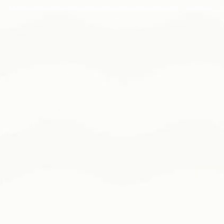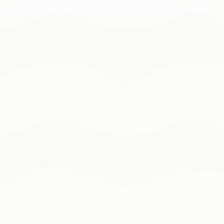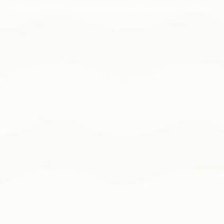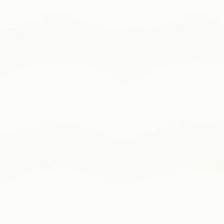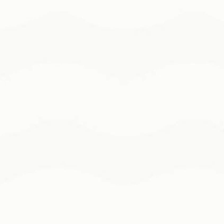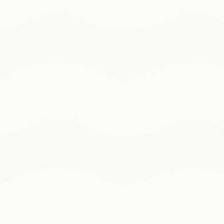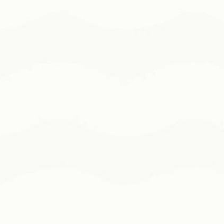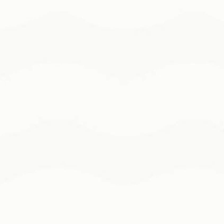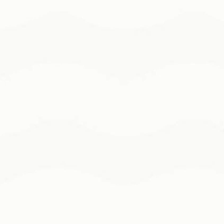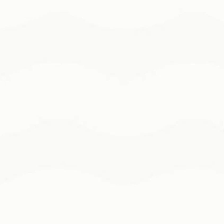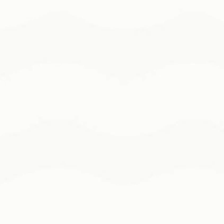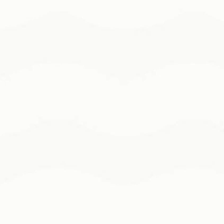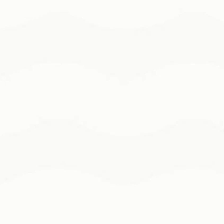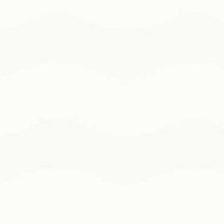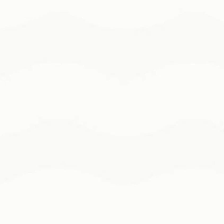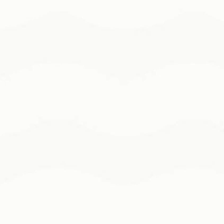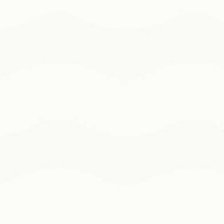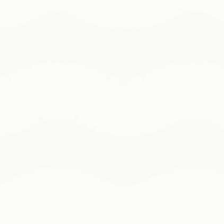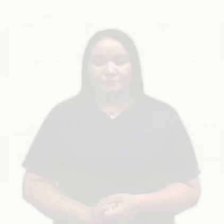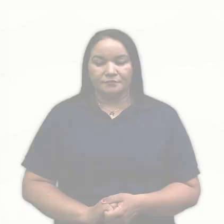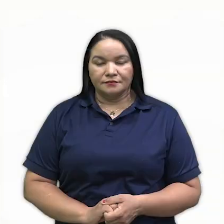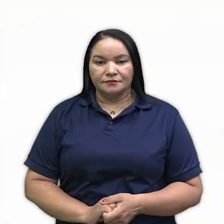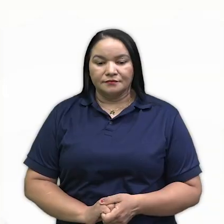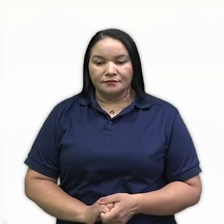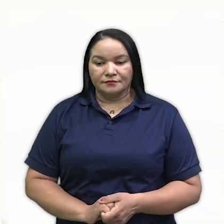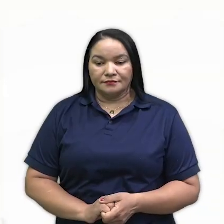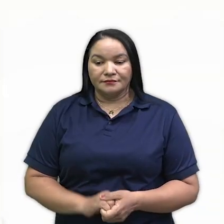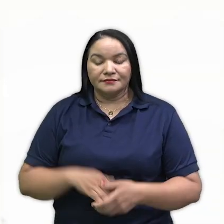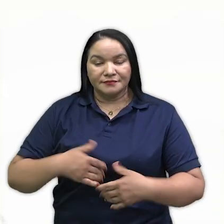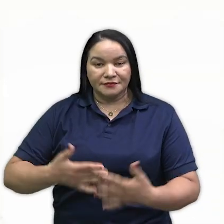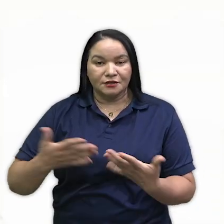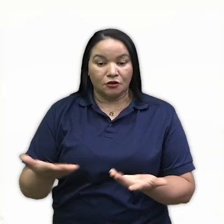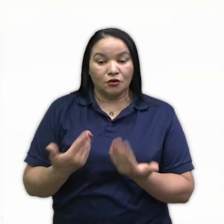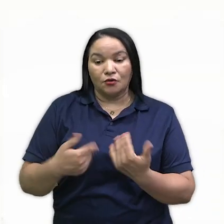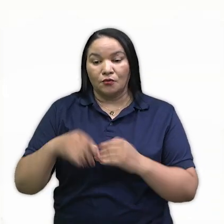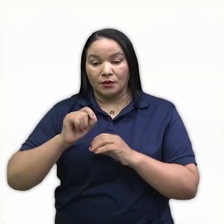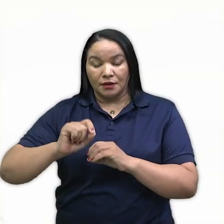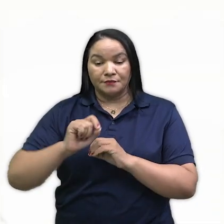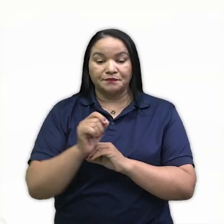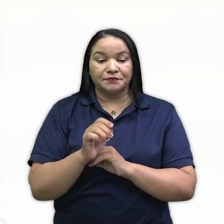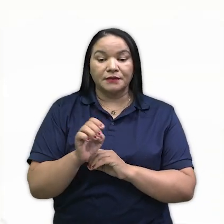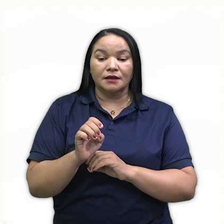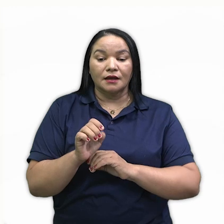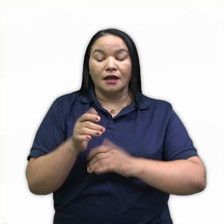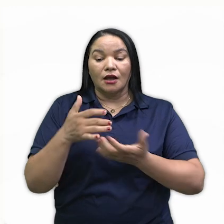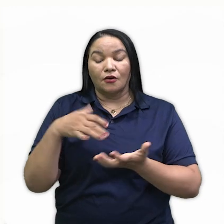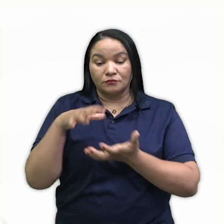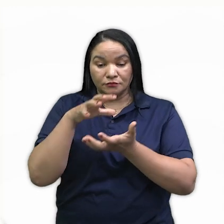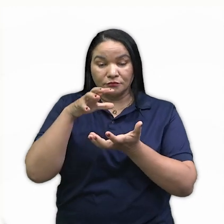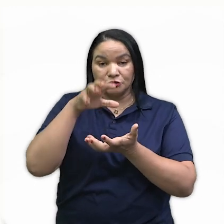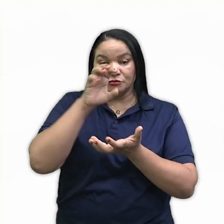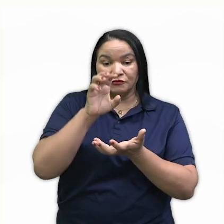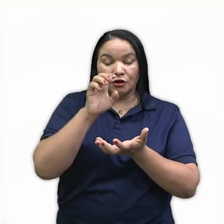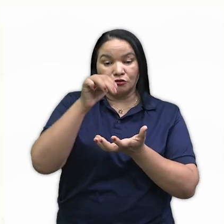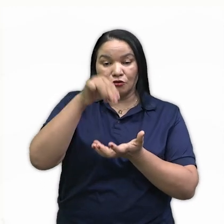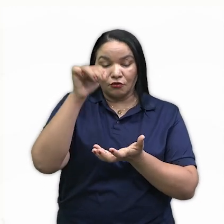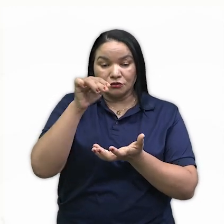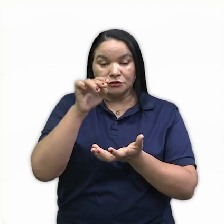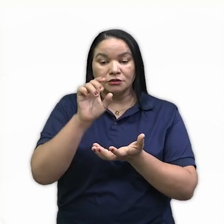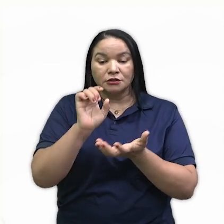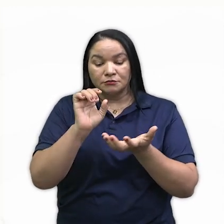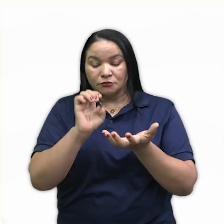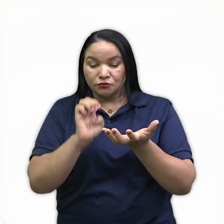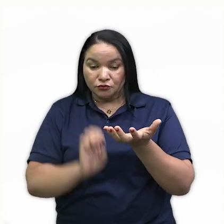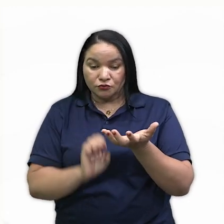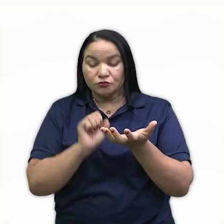partir daí, o território brasileiro tem terras nos dois hemisférios, tanto no hemisfério norte como no hemisfério sul. Claro que o